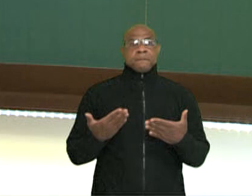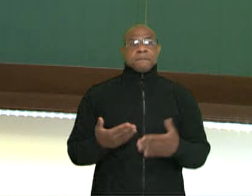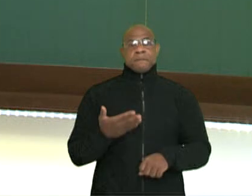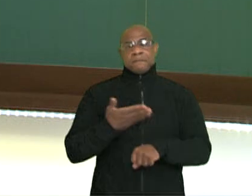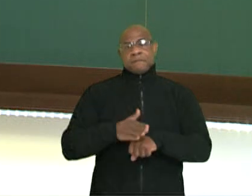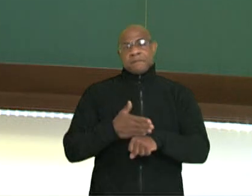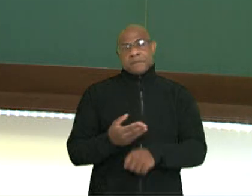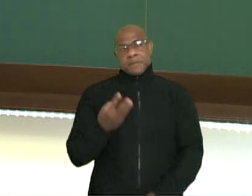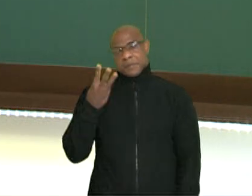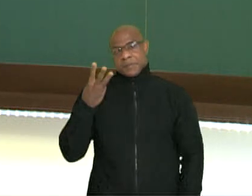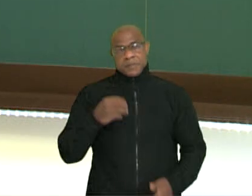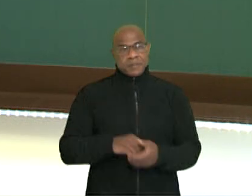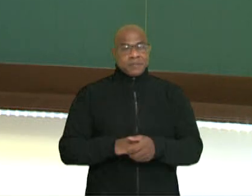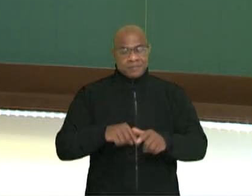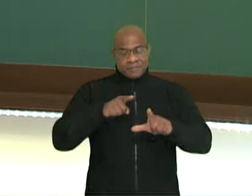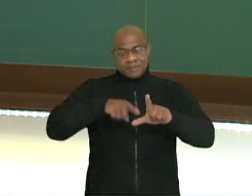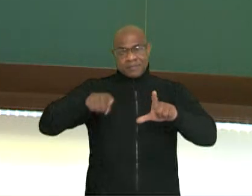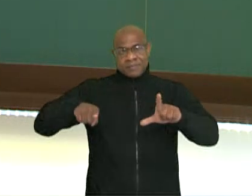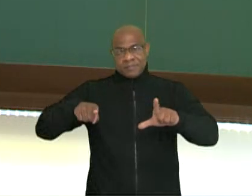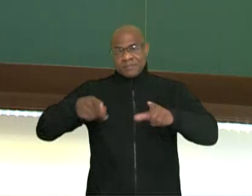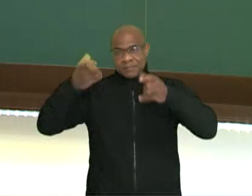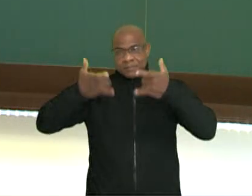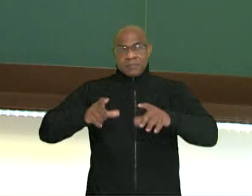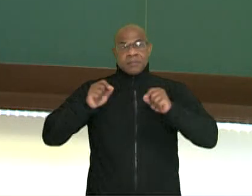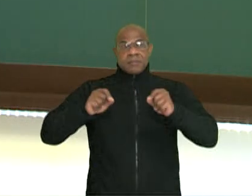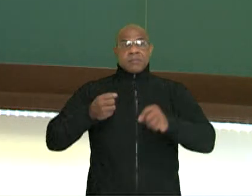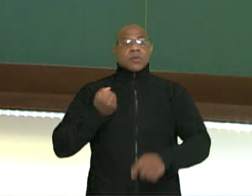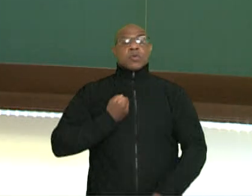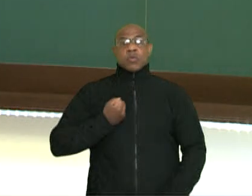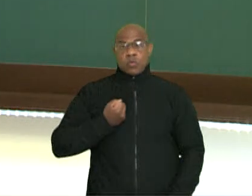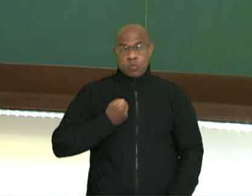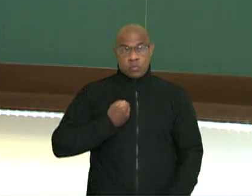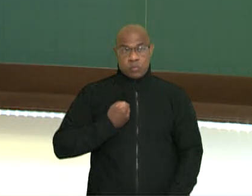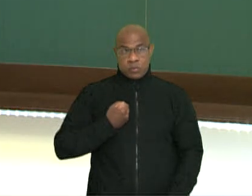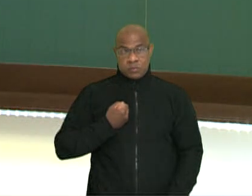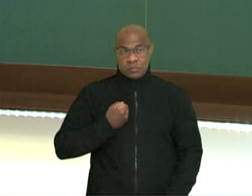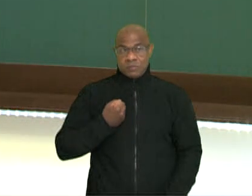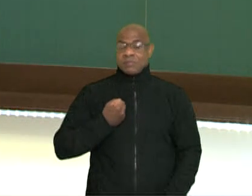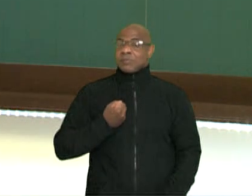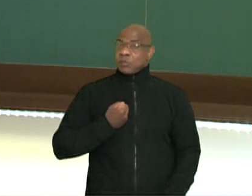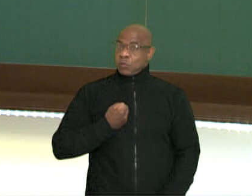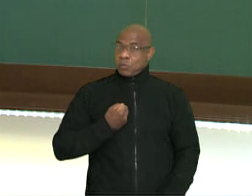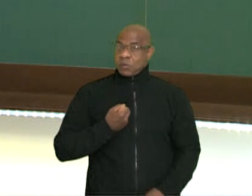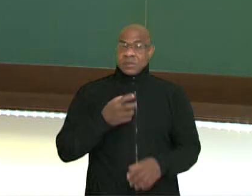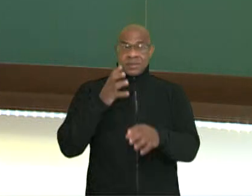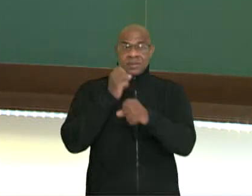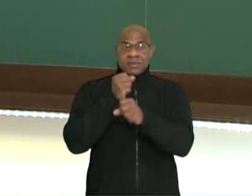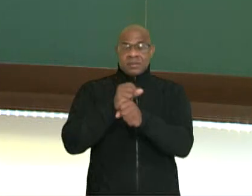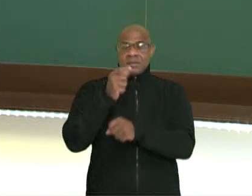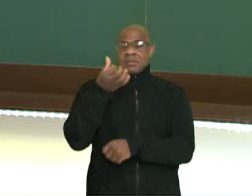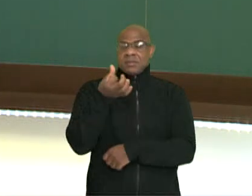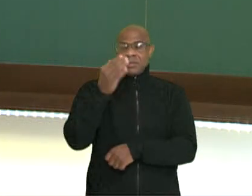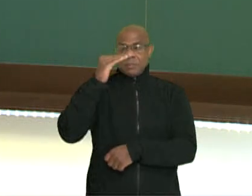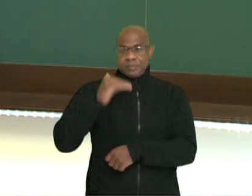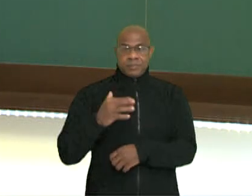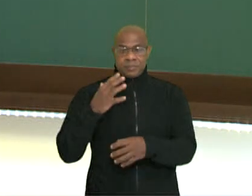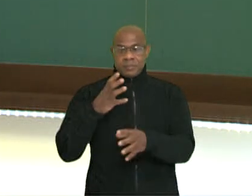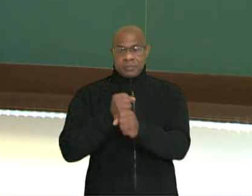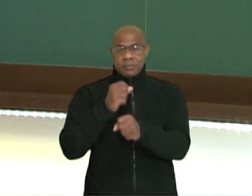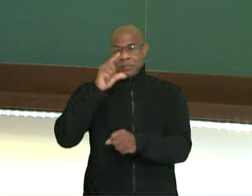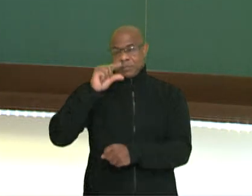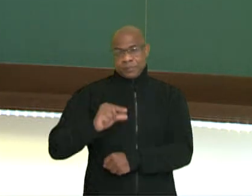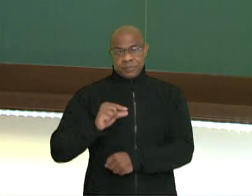3? Dado o gráfico, determine o número de alunos que estão abaixo da média 6 e o número de alunos que estão com